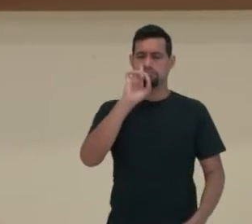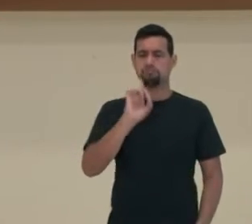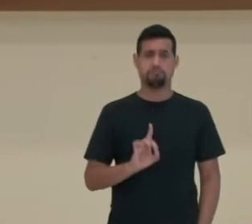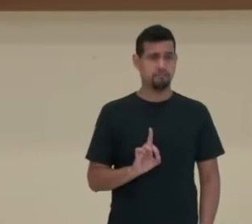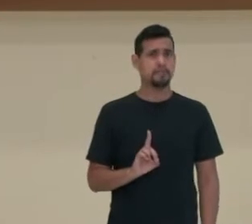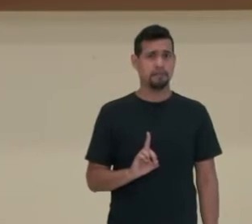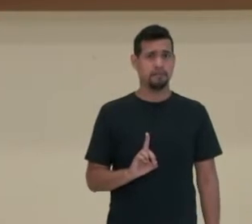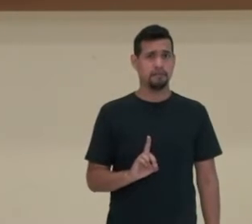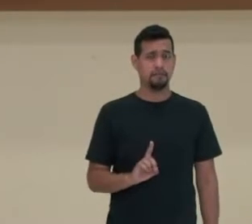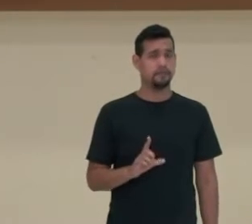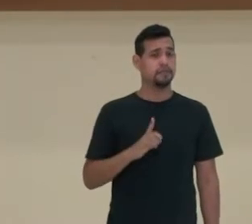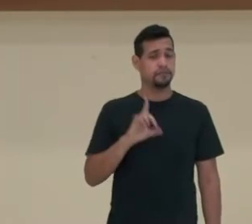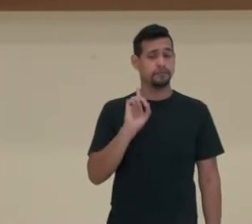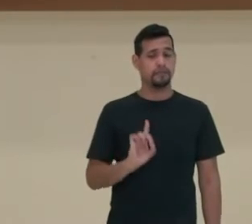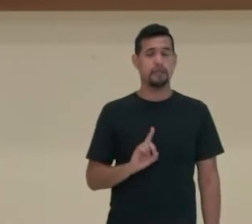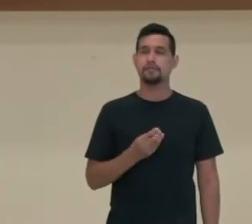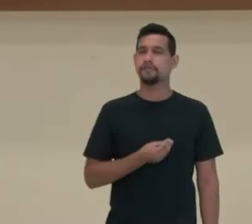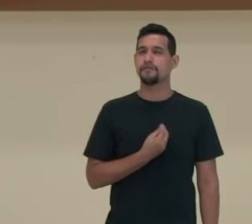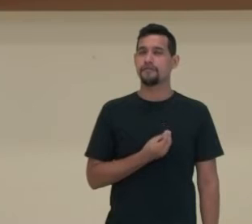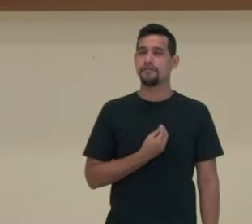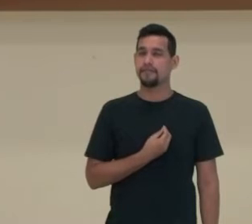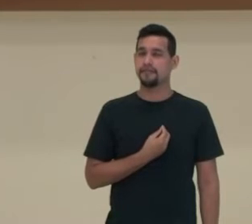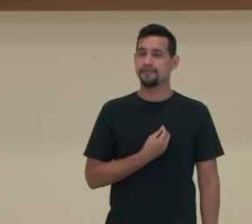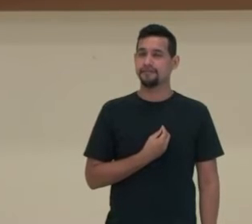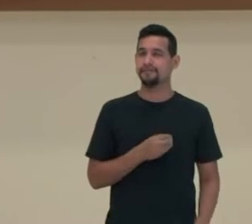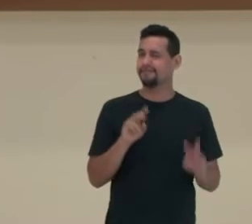que bacana, né, de viver